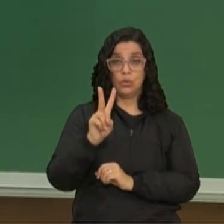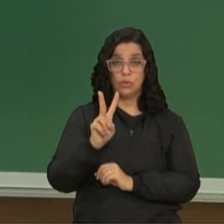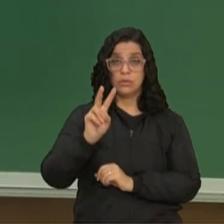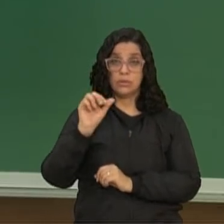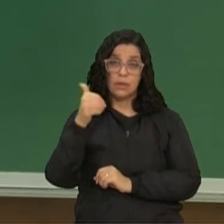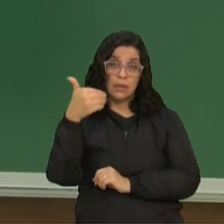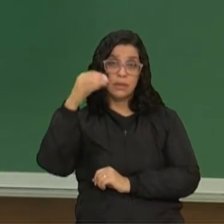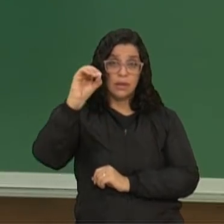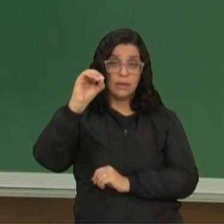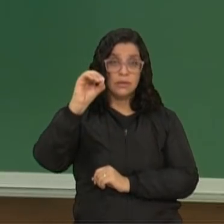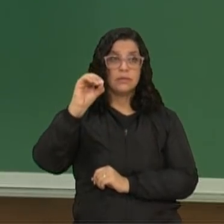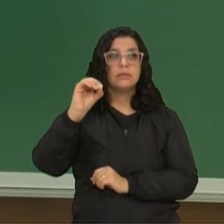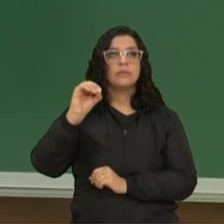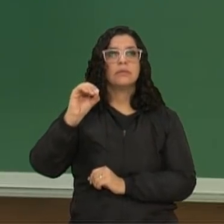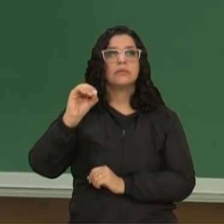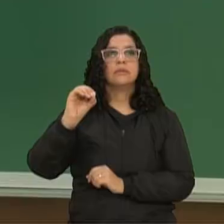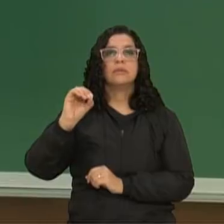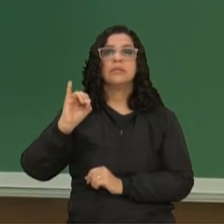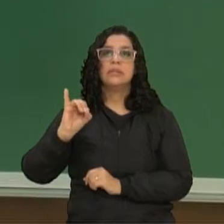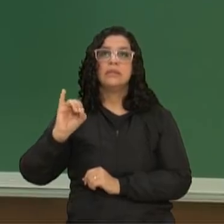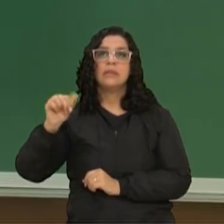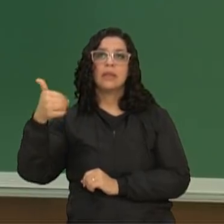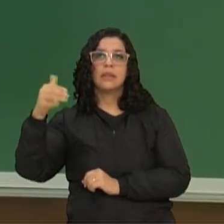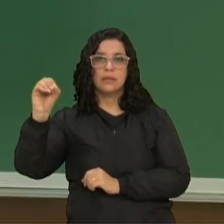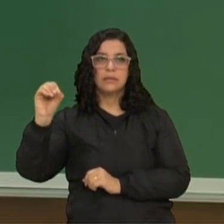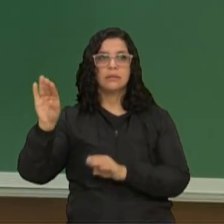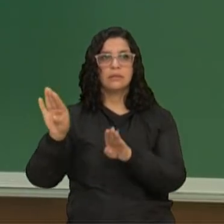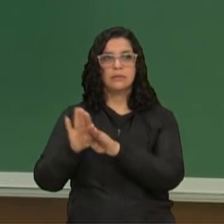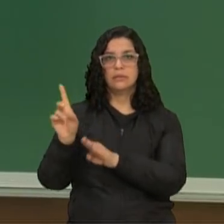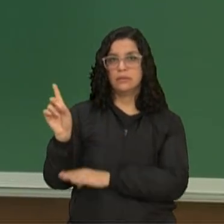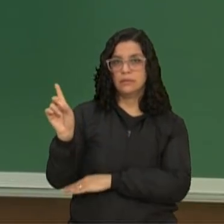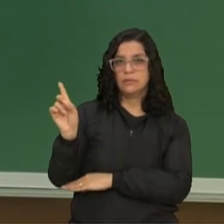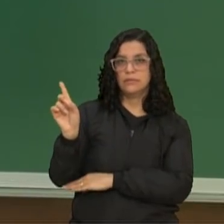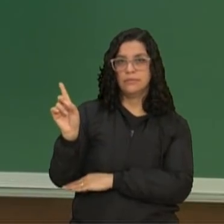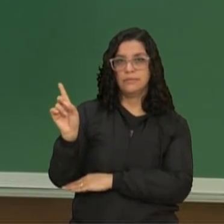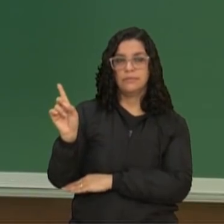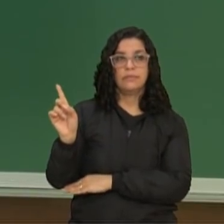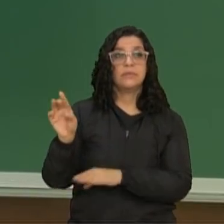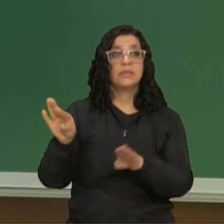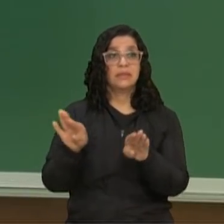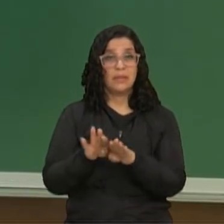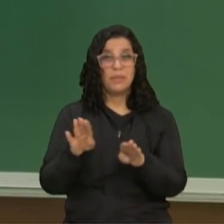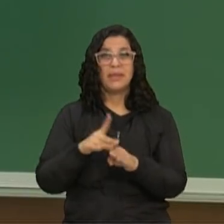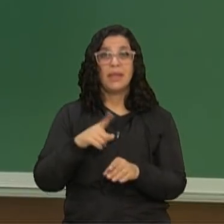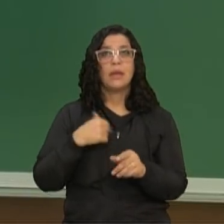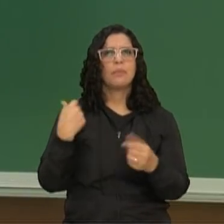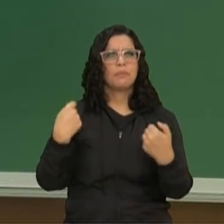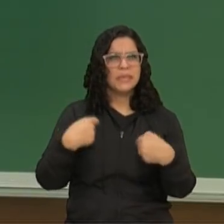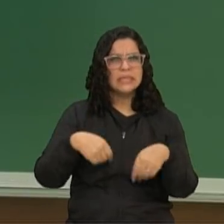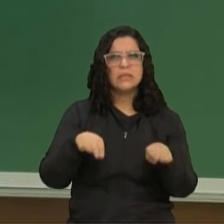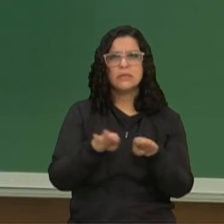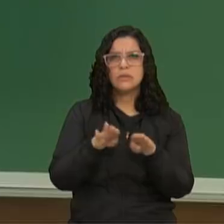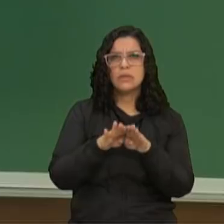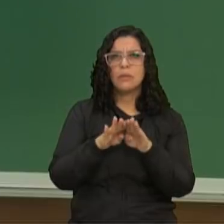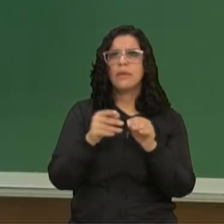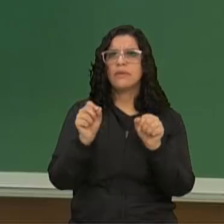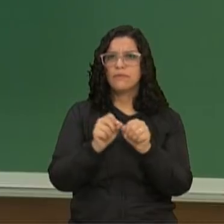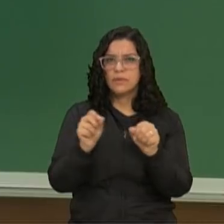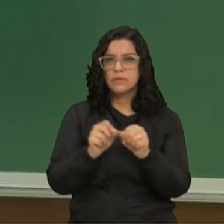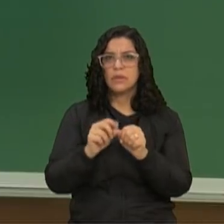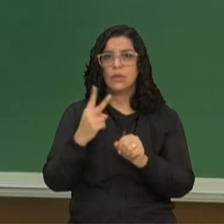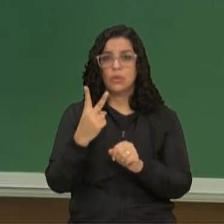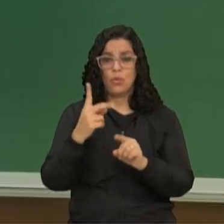2 elevado a 10ª e i elevado a 10ª. Aqui vem aquela questão, preciso fazer